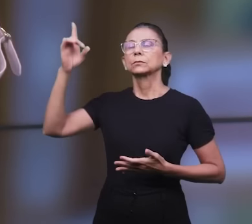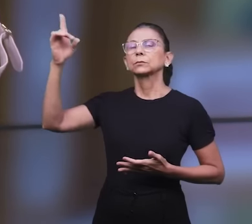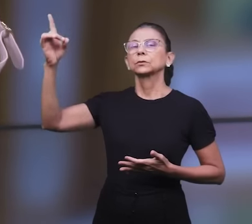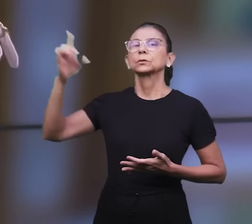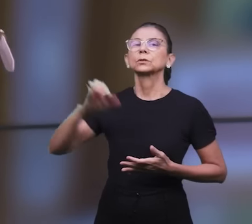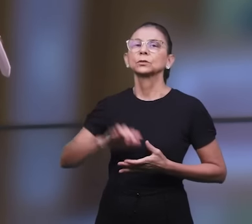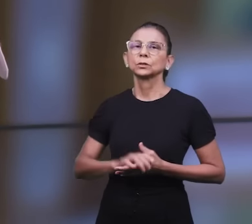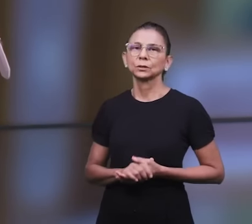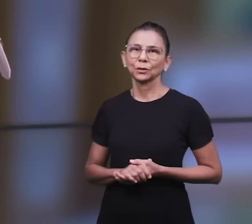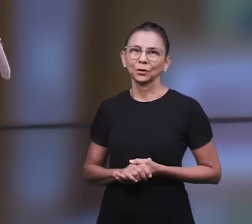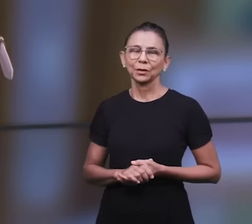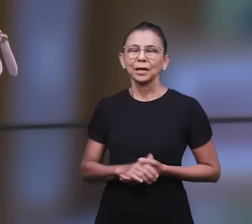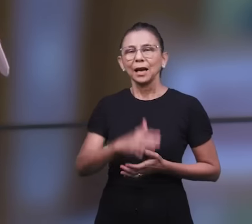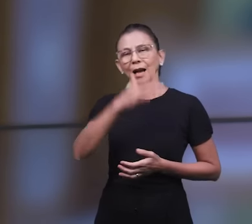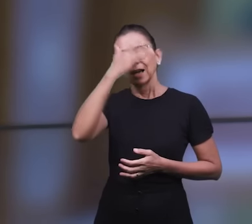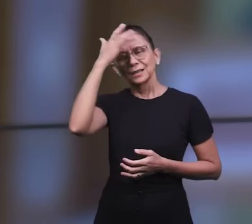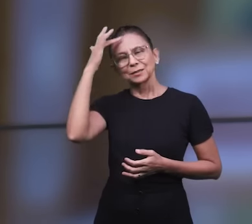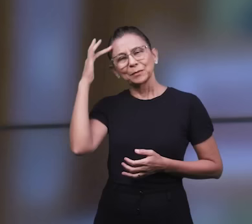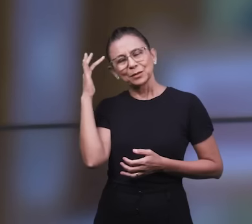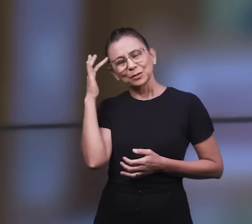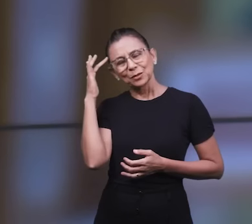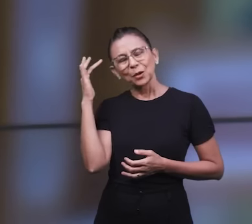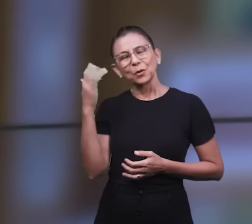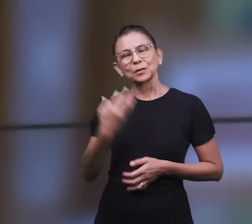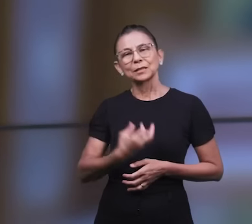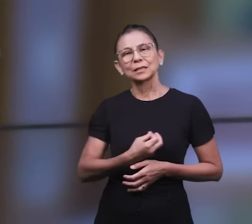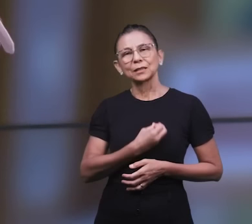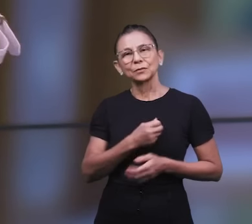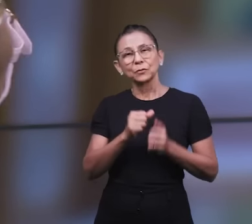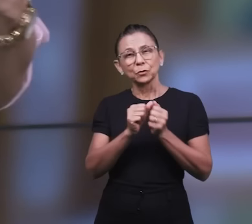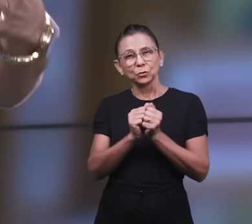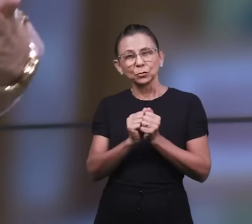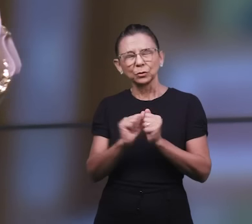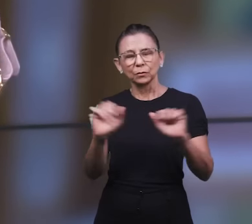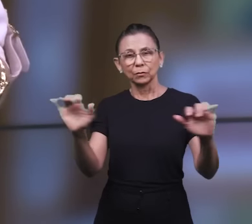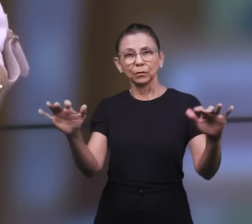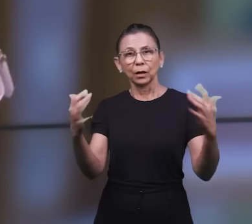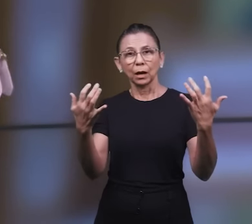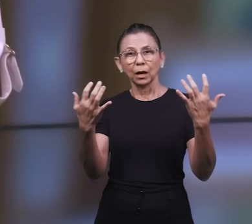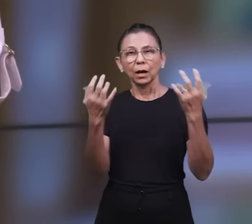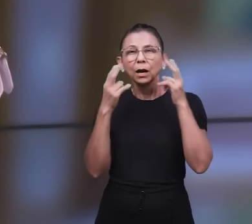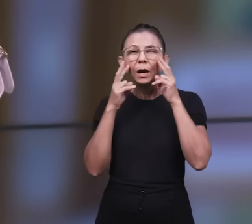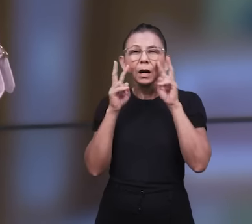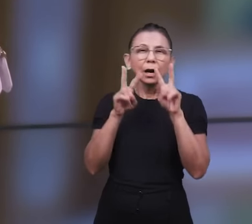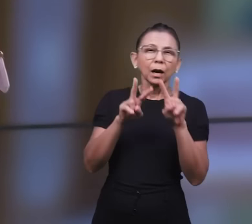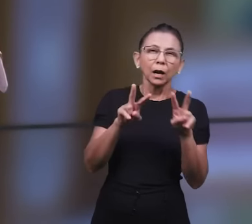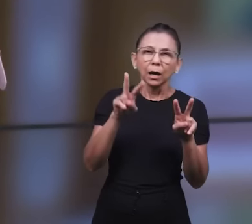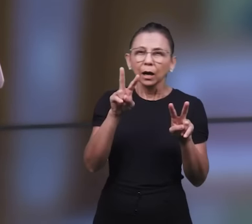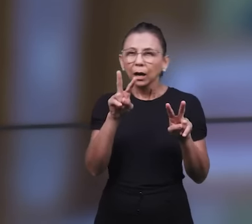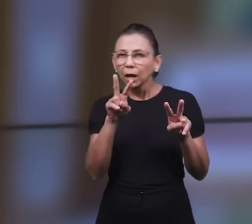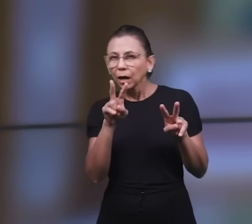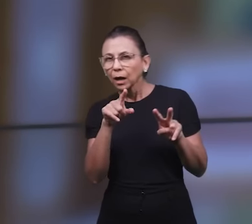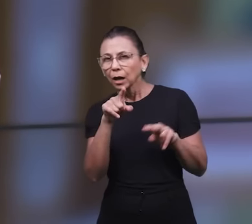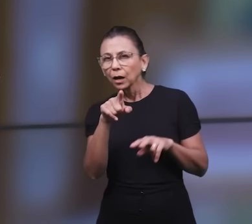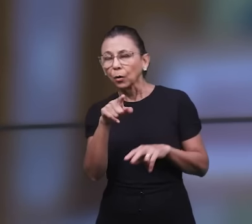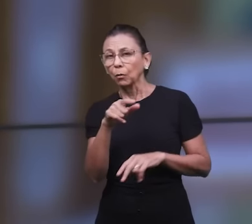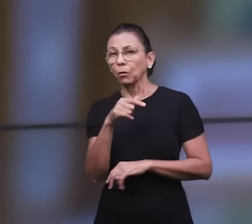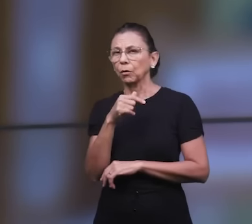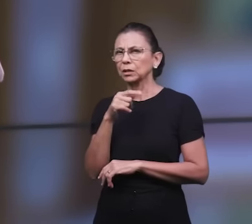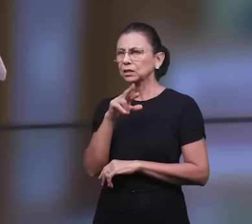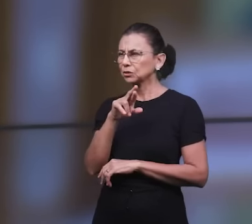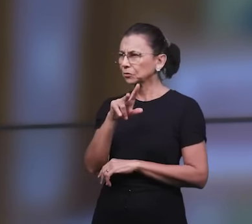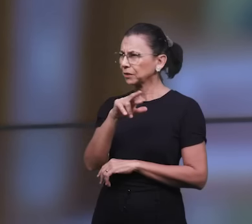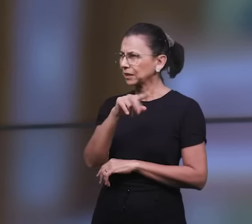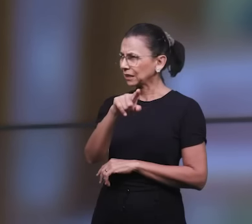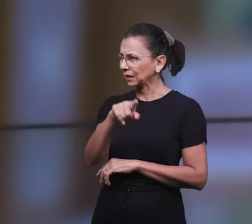você é luz e todos que estão ao seu redor todos que convivem com você vão perceber que você é